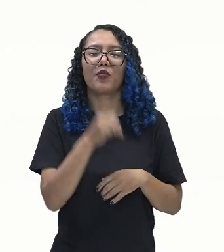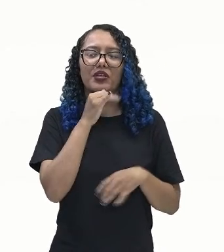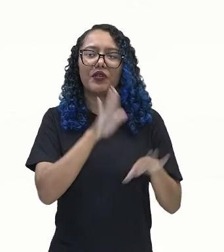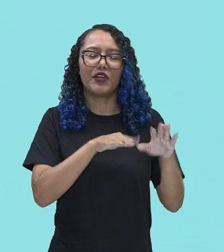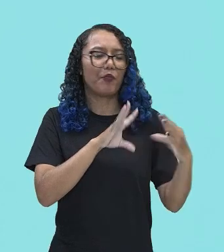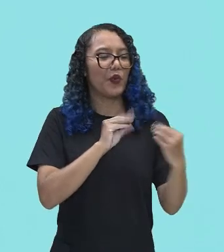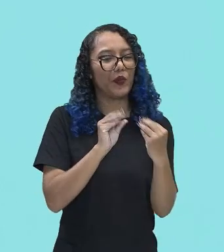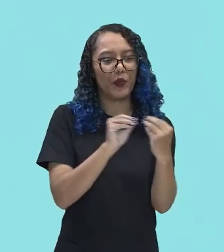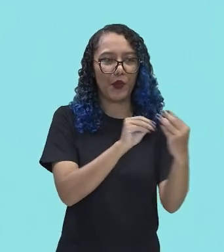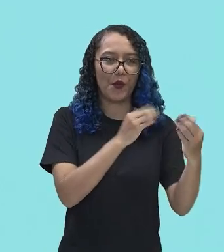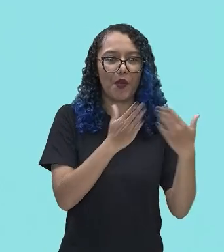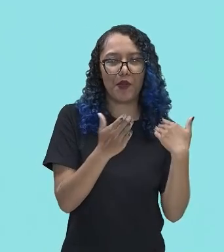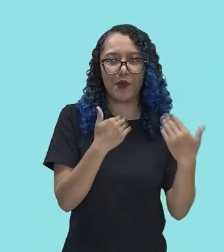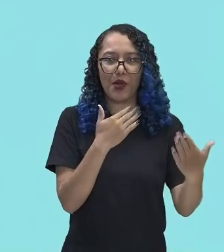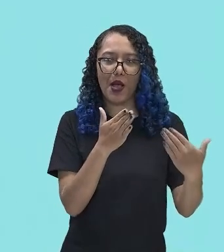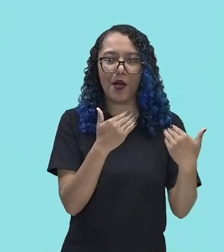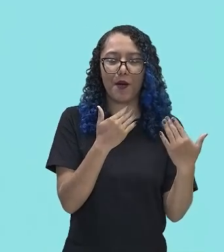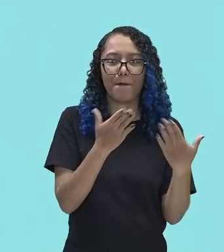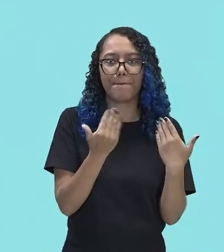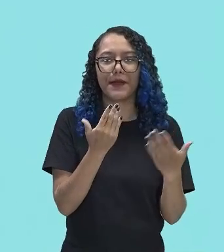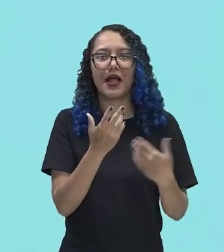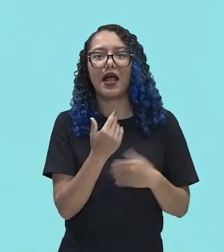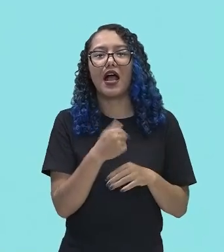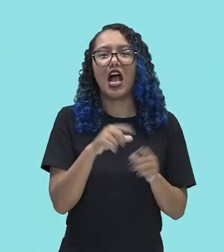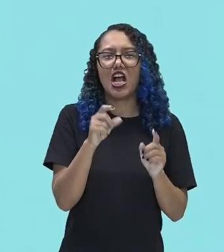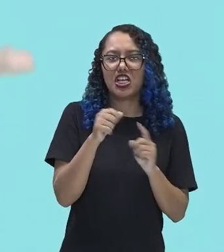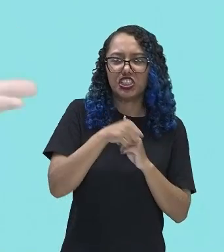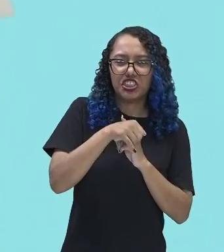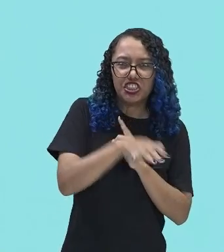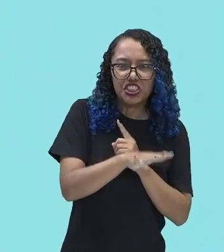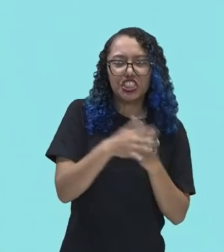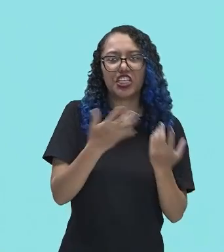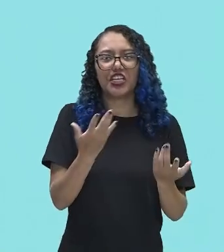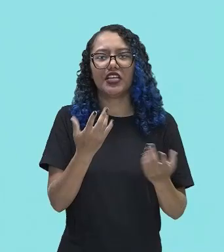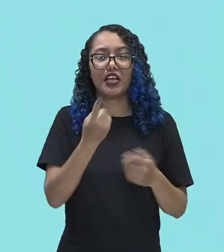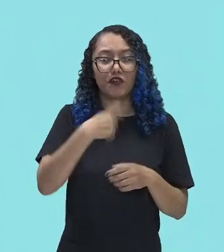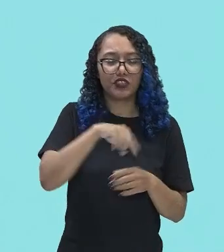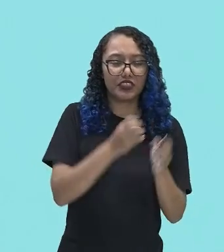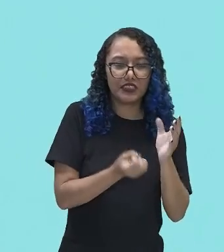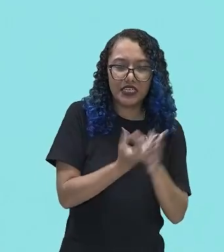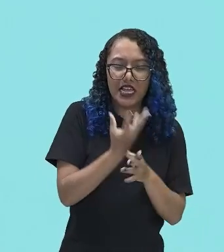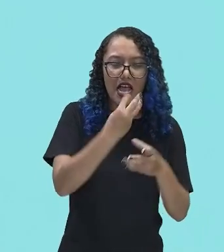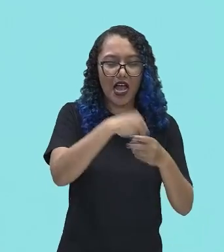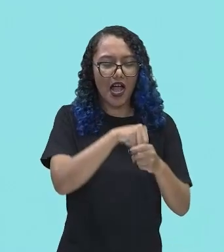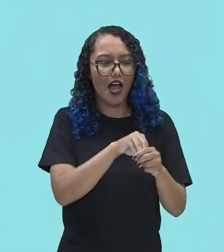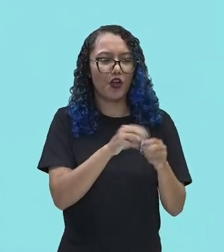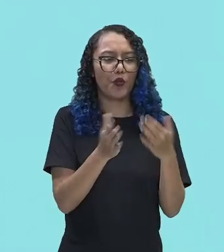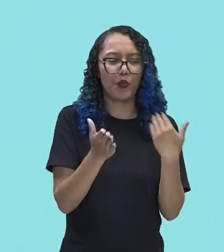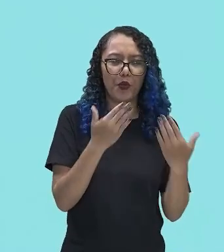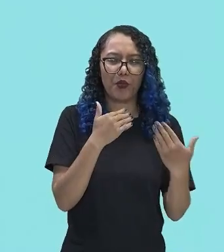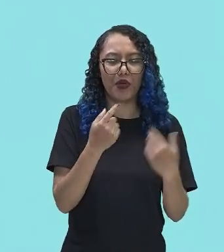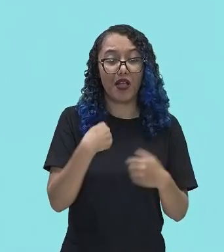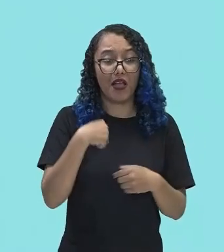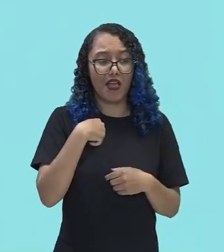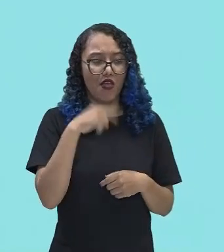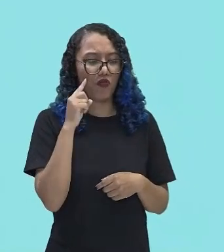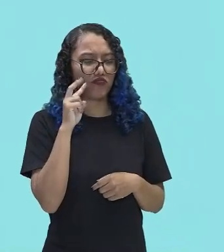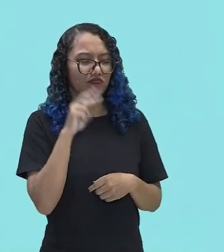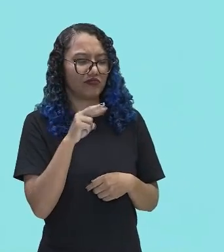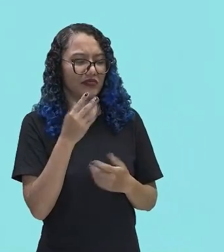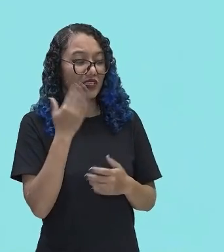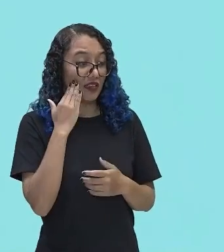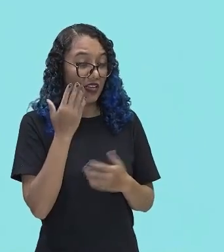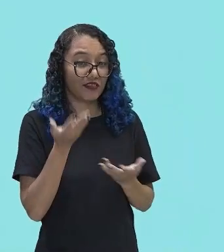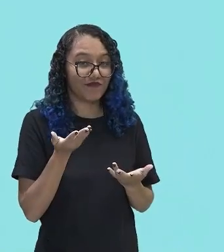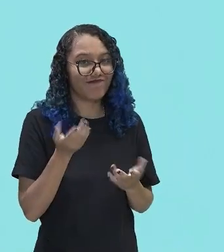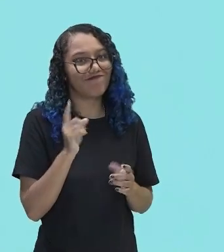falar umas gírias que é mais ali comum do grupo de vocês, ou até mesmo que vocês criaram de forma interna. Será que eu vou entender? Não, porque é social,